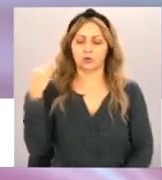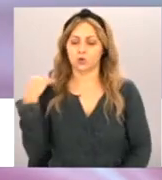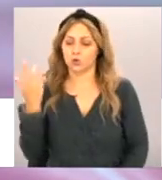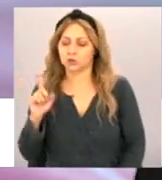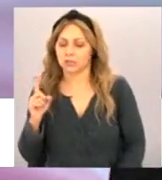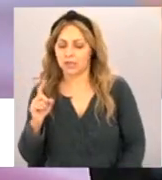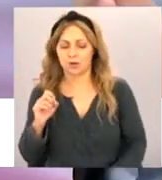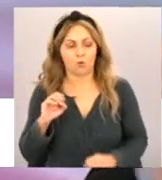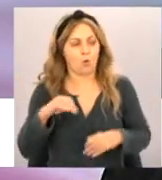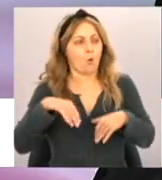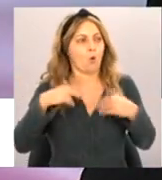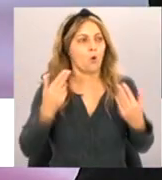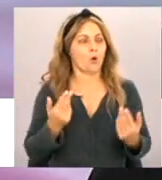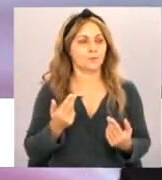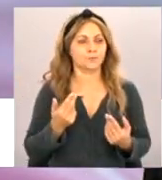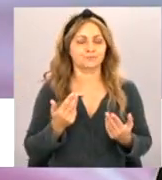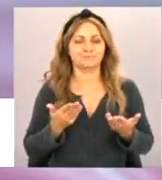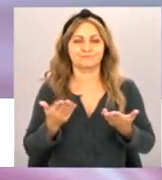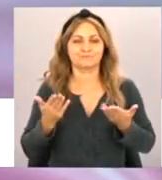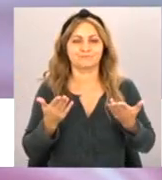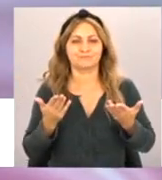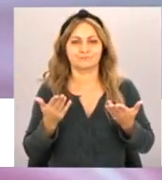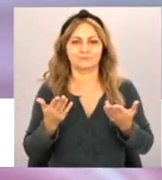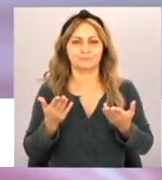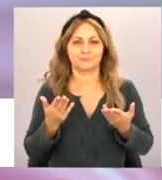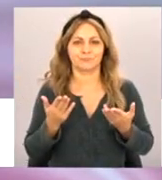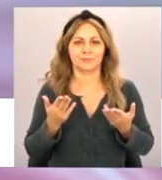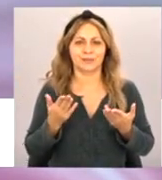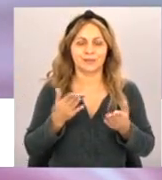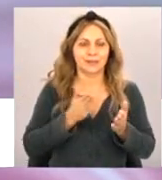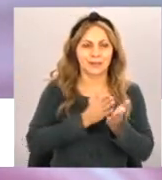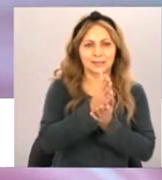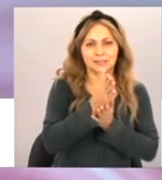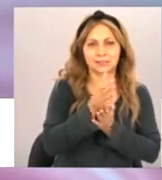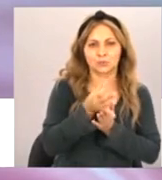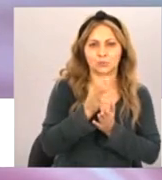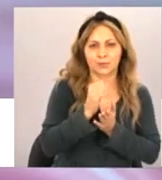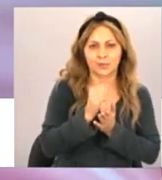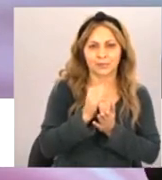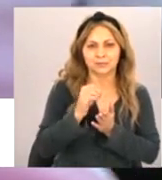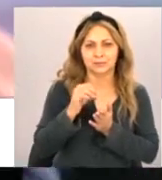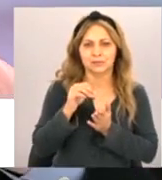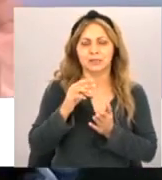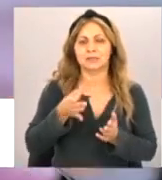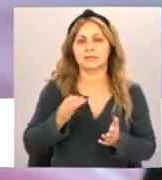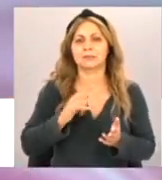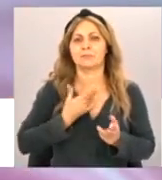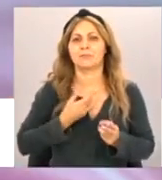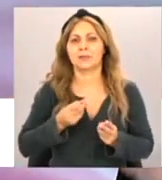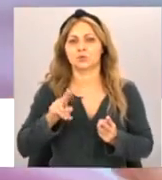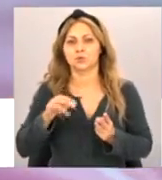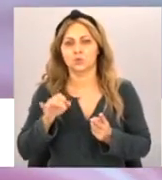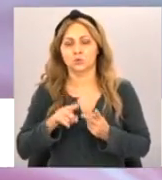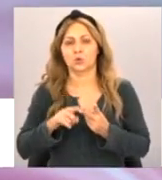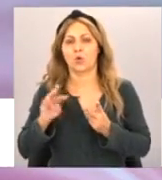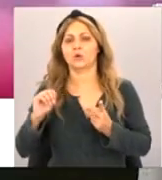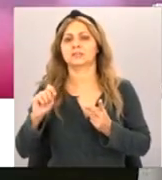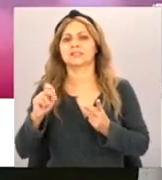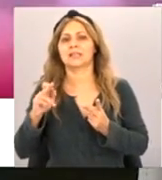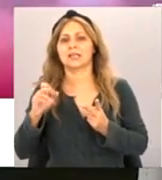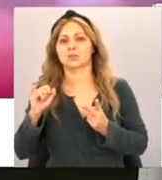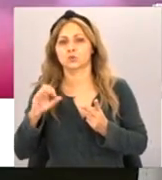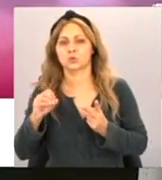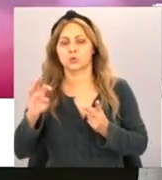Costa ou com sem saber se se é linha do PSD Pedro Nuno Santos of Sérgio Sousa Pinto que vai tomar conta a